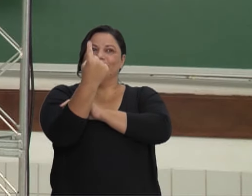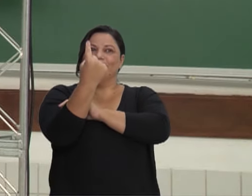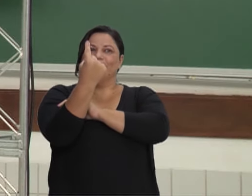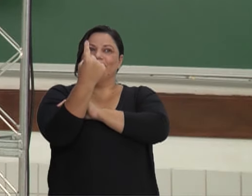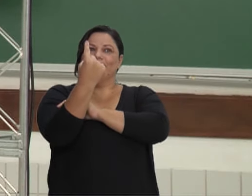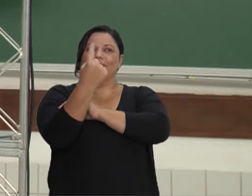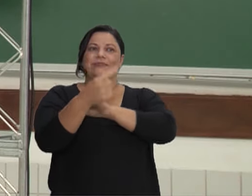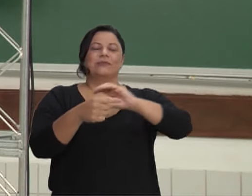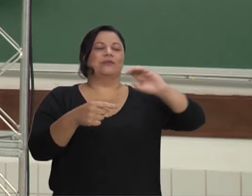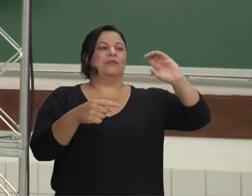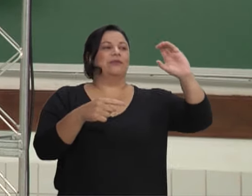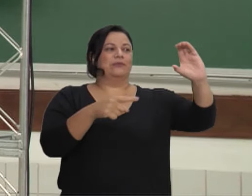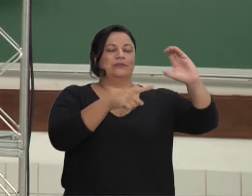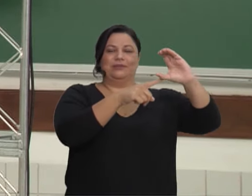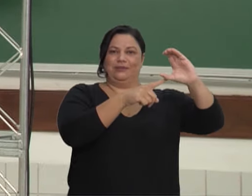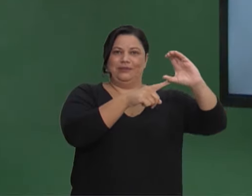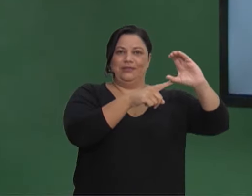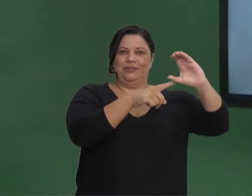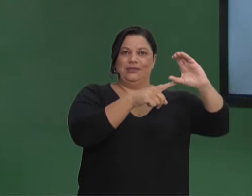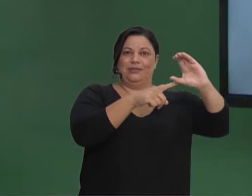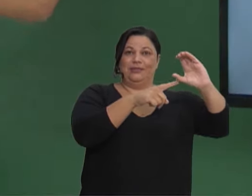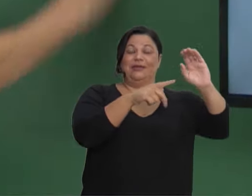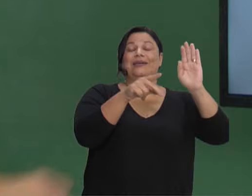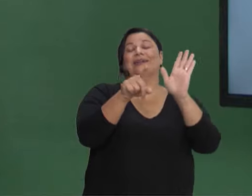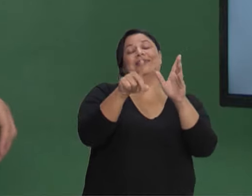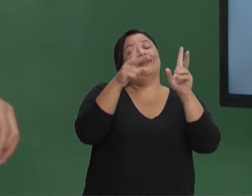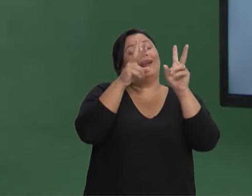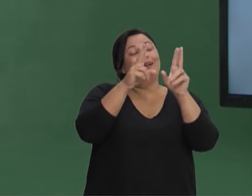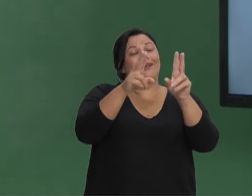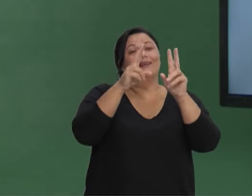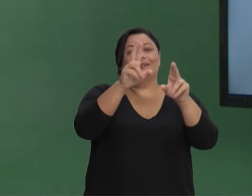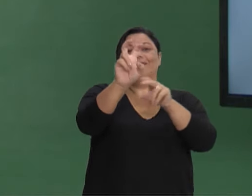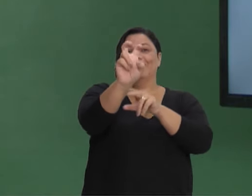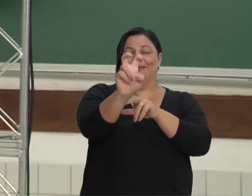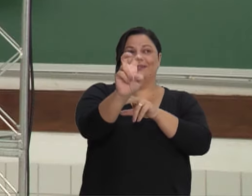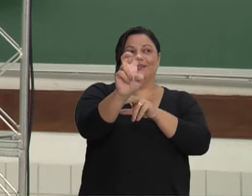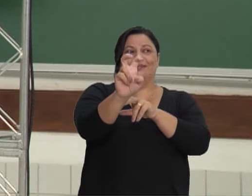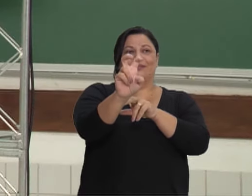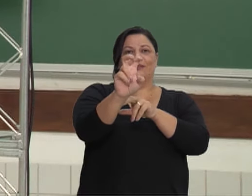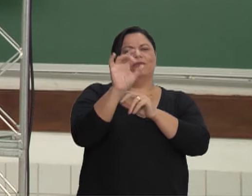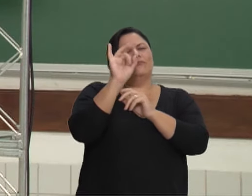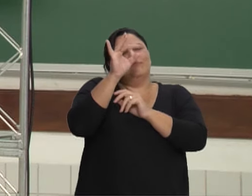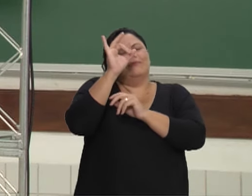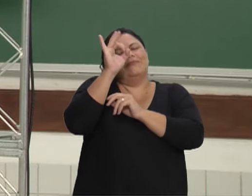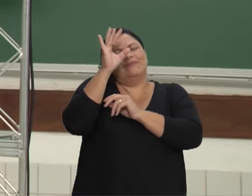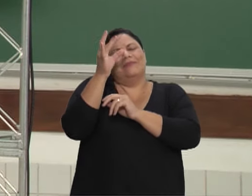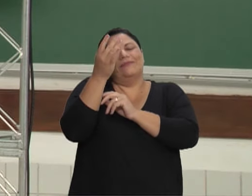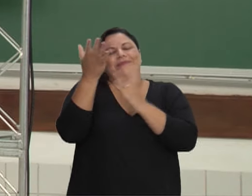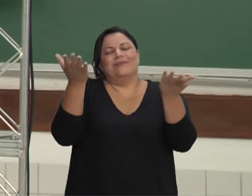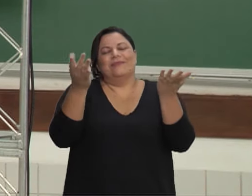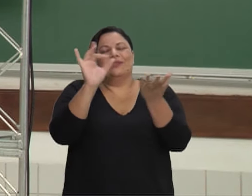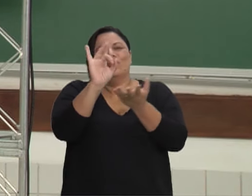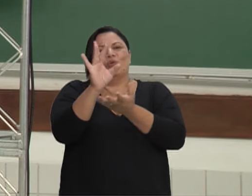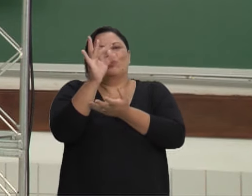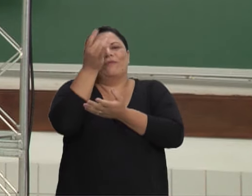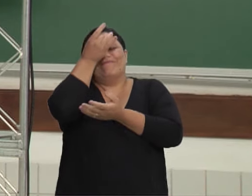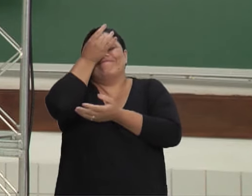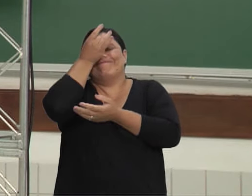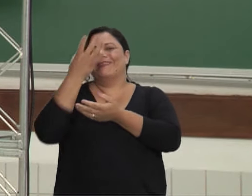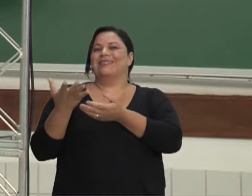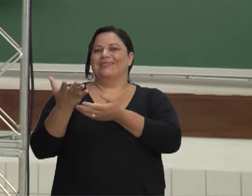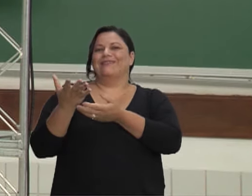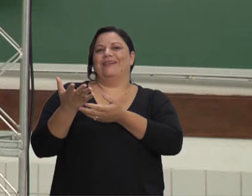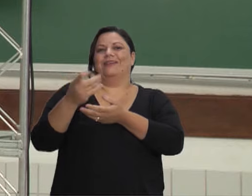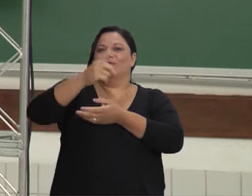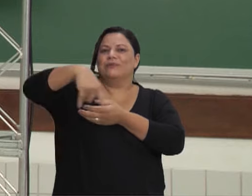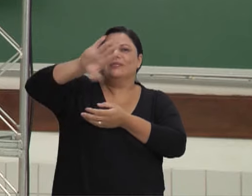e meu C, que é igual a 5. Só para ficar mais fácil da gente